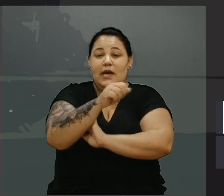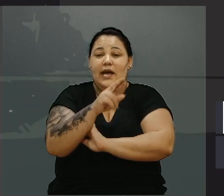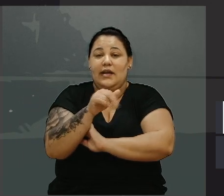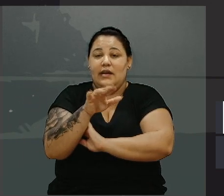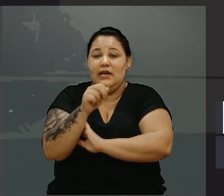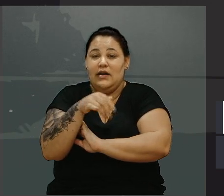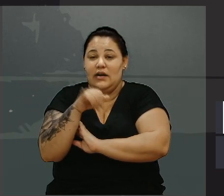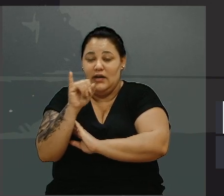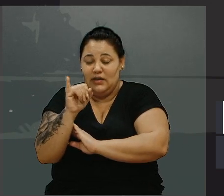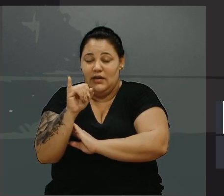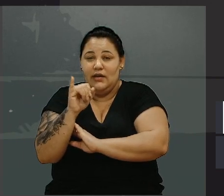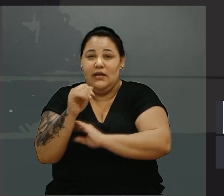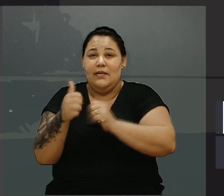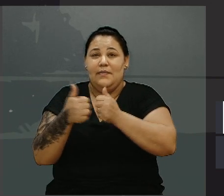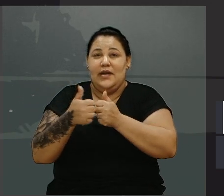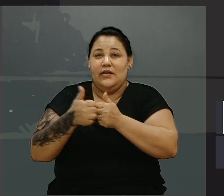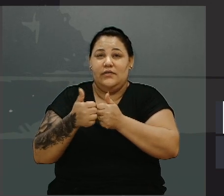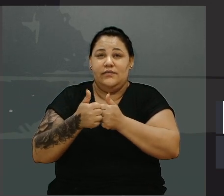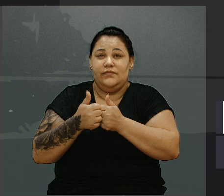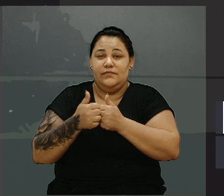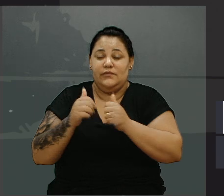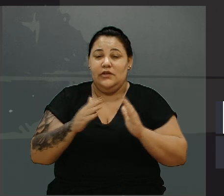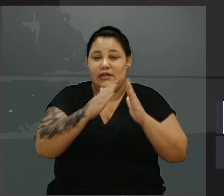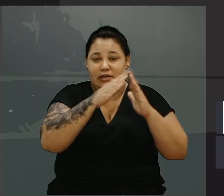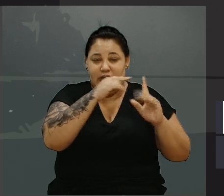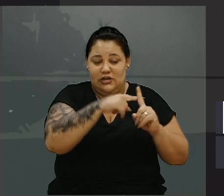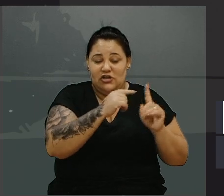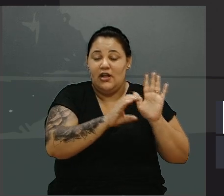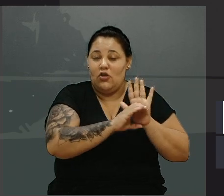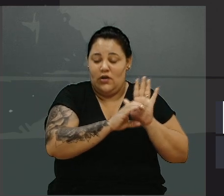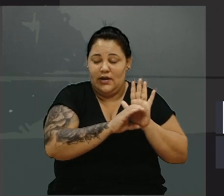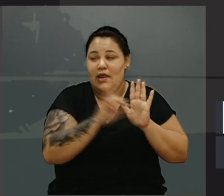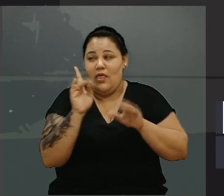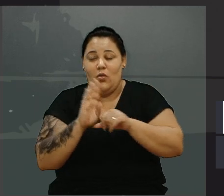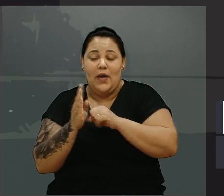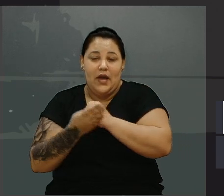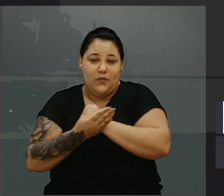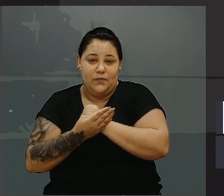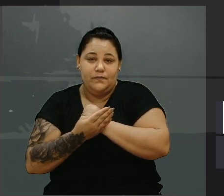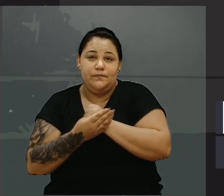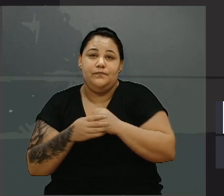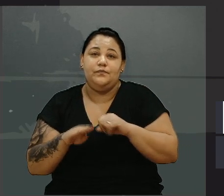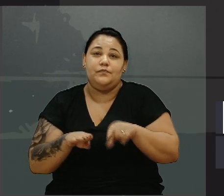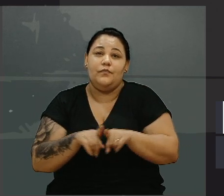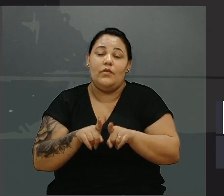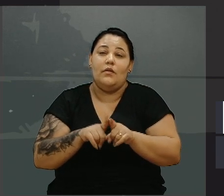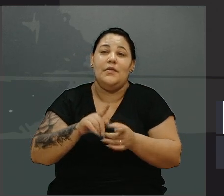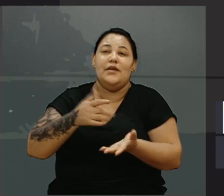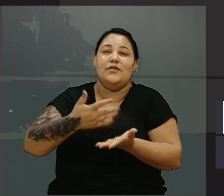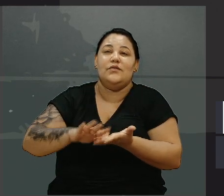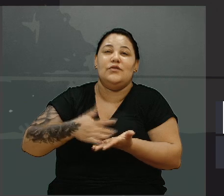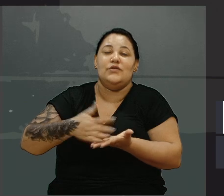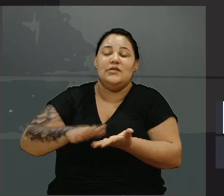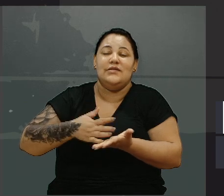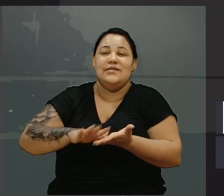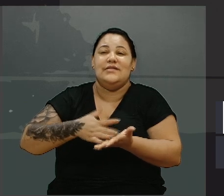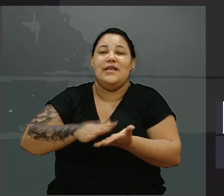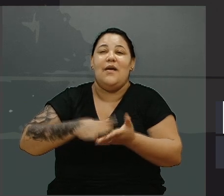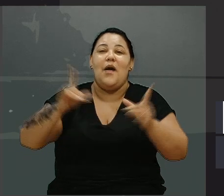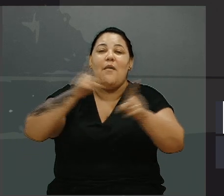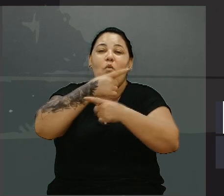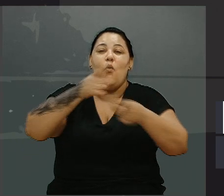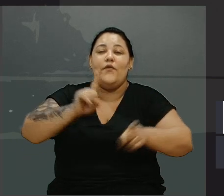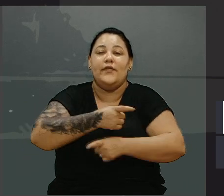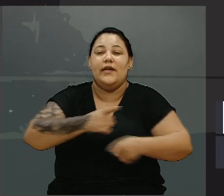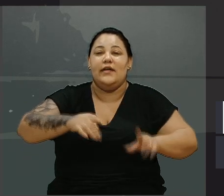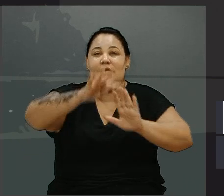próximo à Igreja Católica do Mariane, né? E o samba enredo da Acadêmicos da Pérola